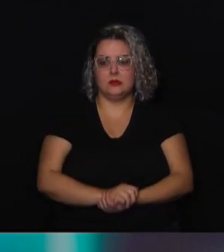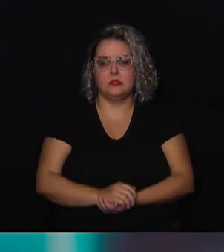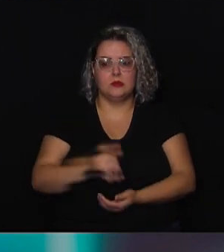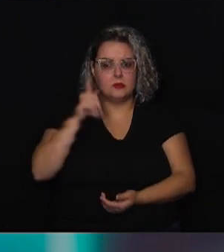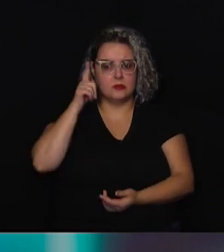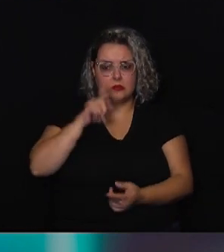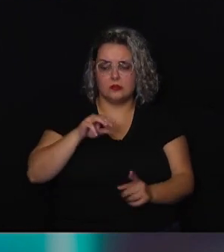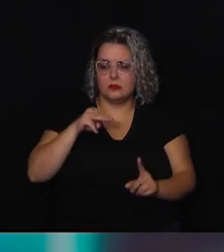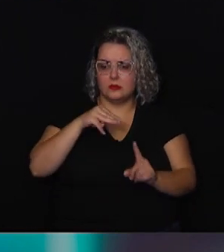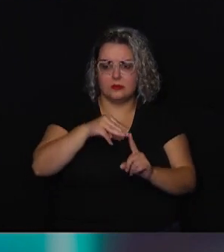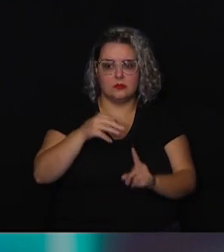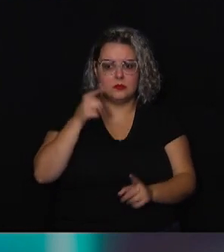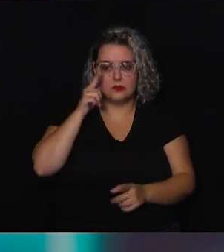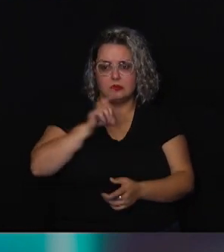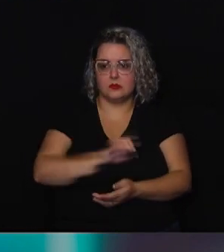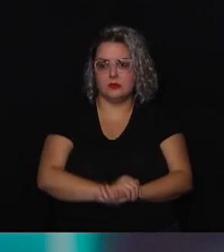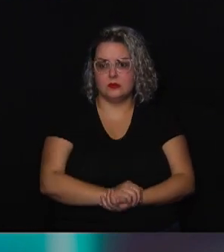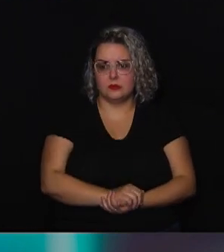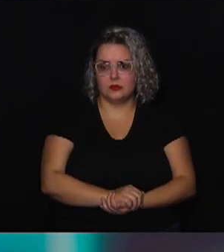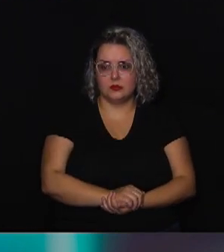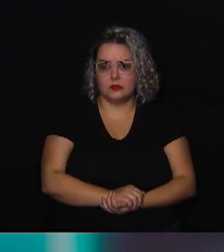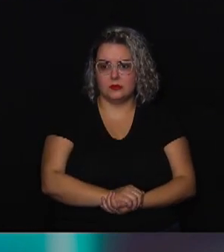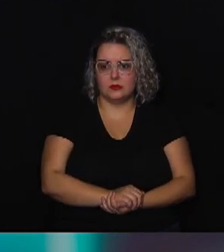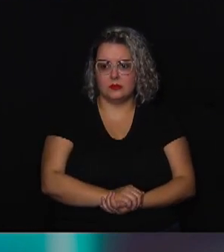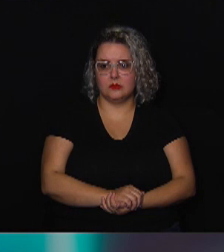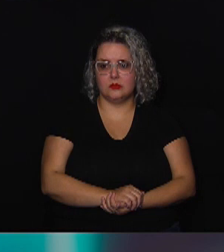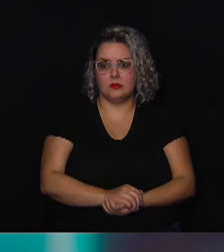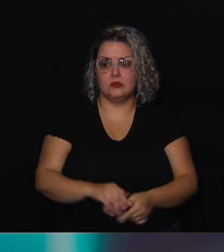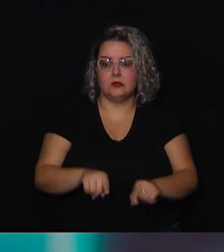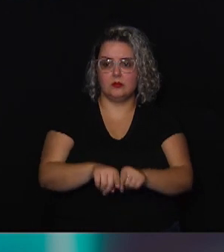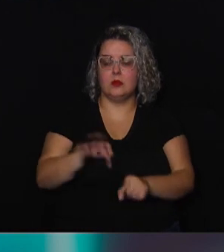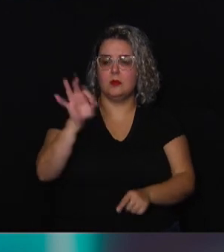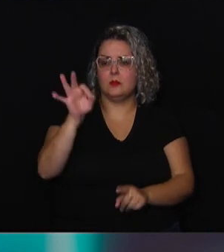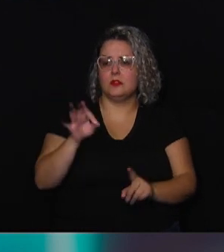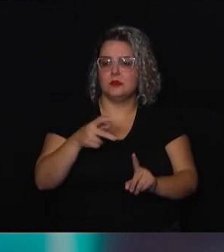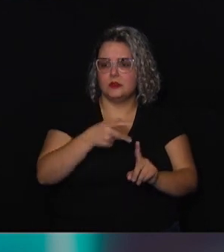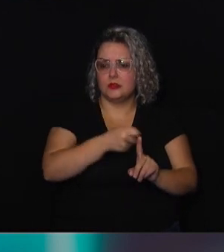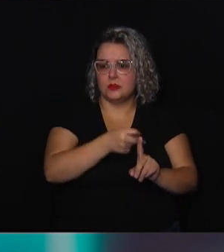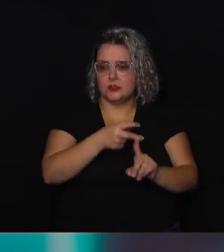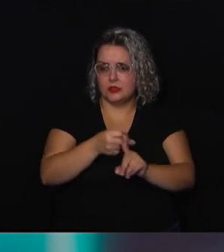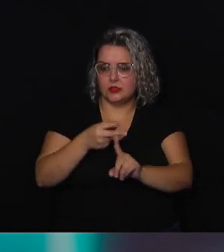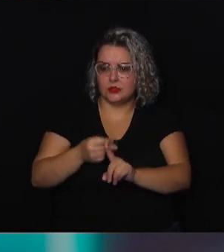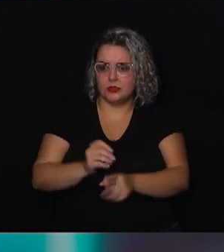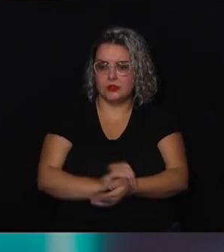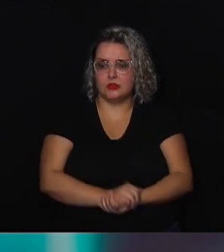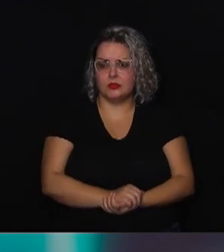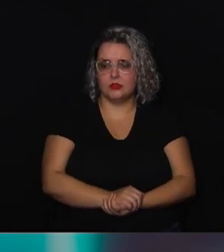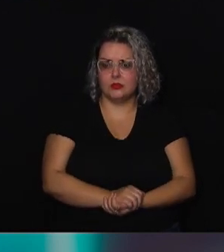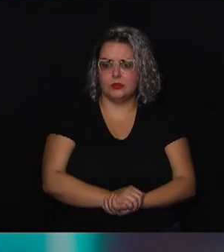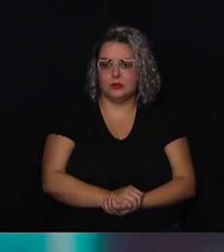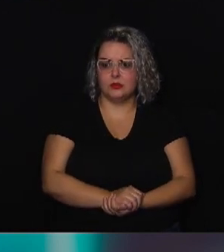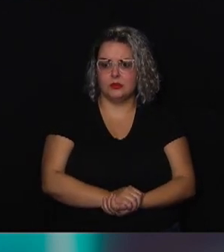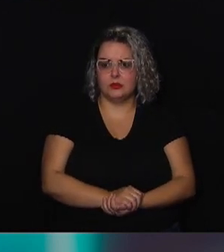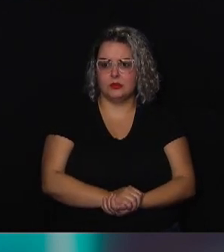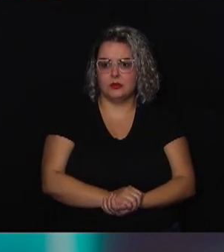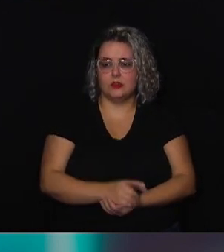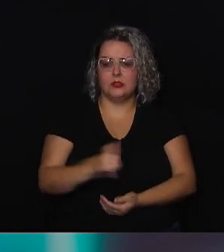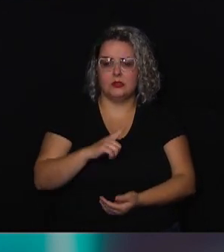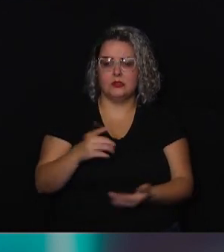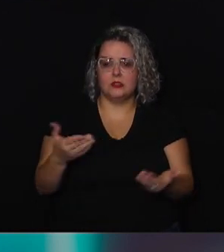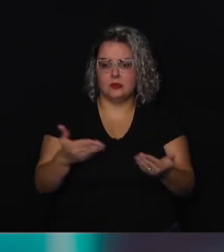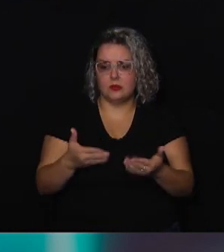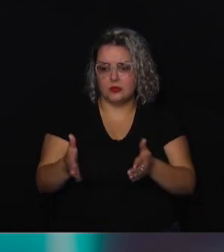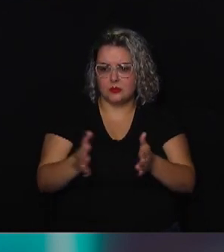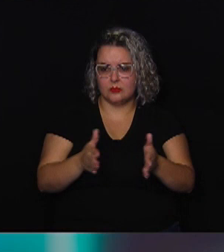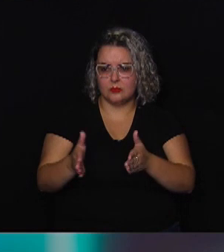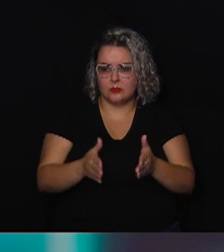alcançar. A questão da proporção de vacinas, né? As vacinas, elas constituem hoje uma situação de